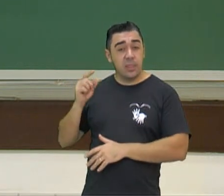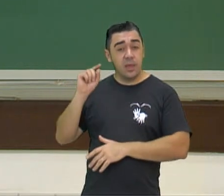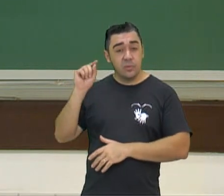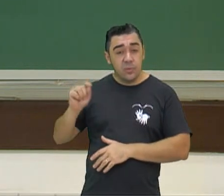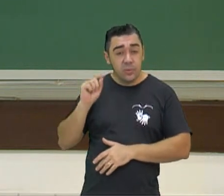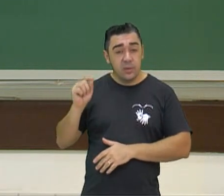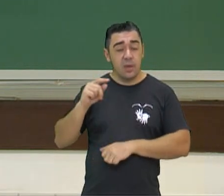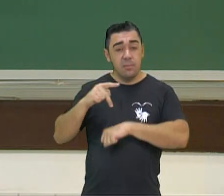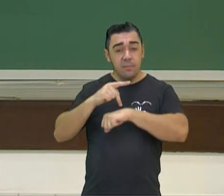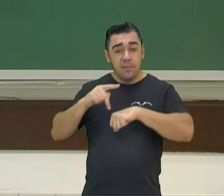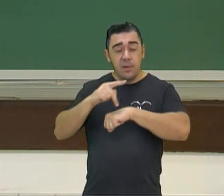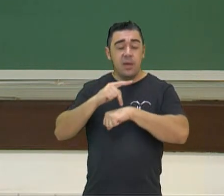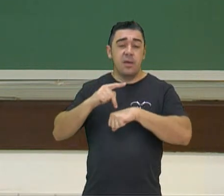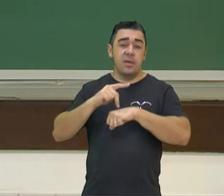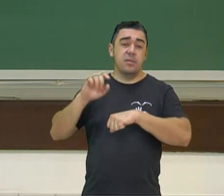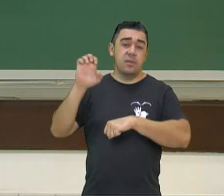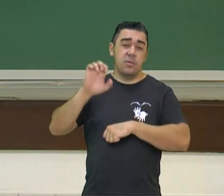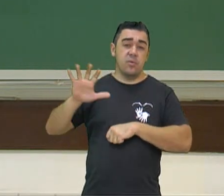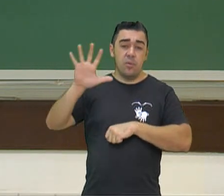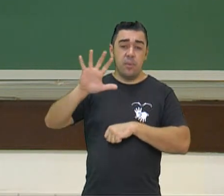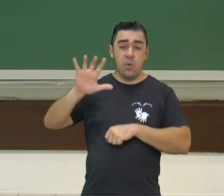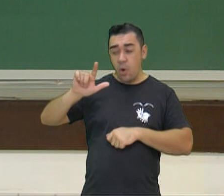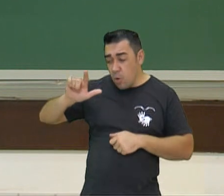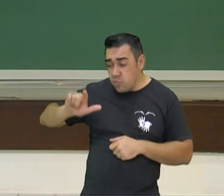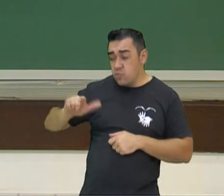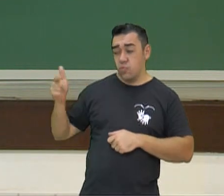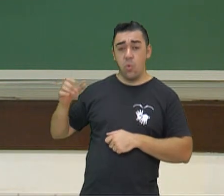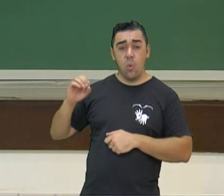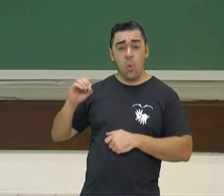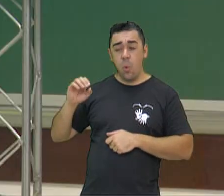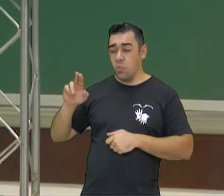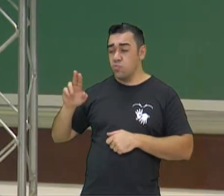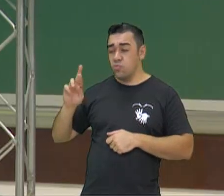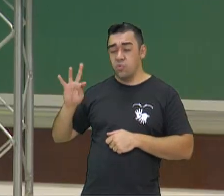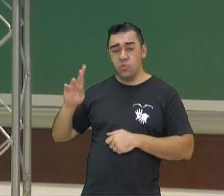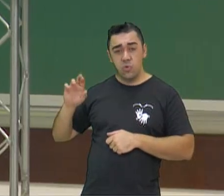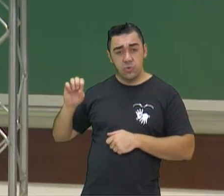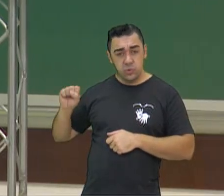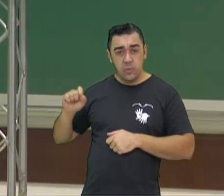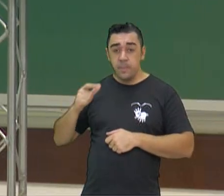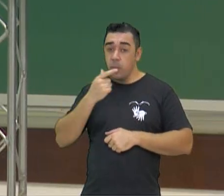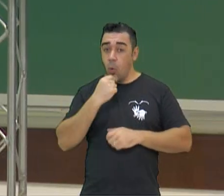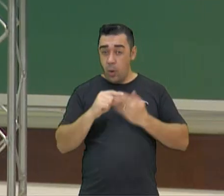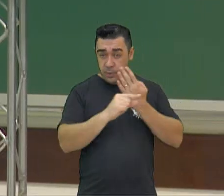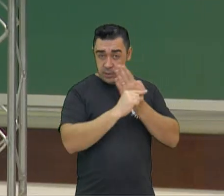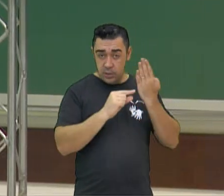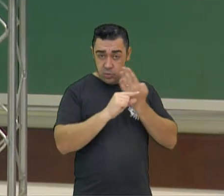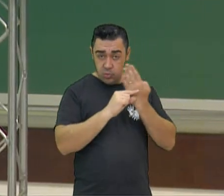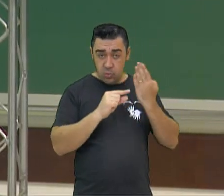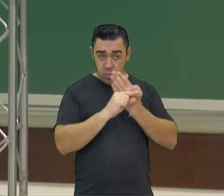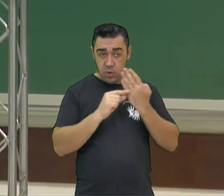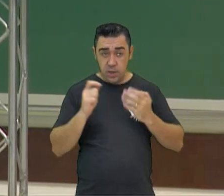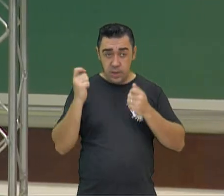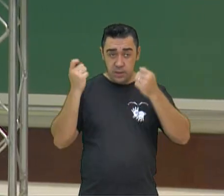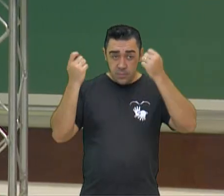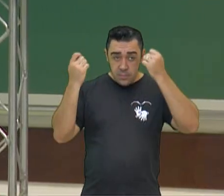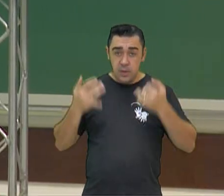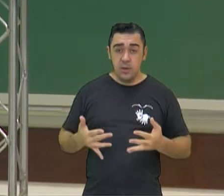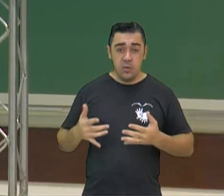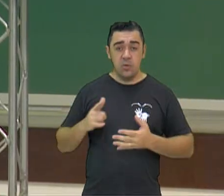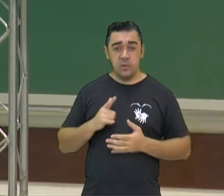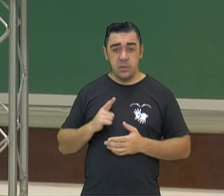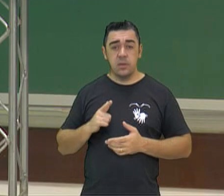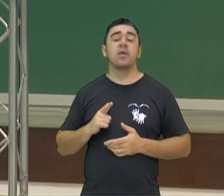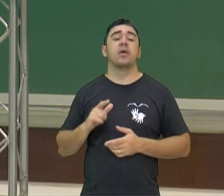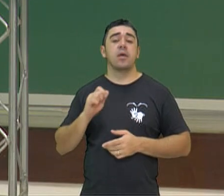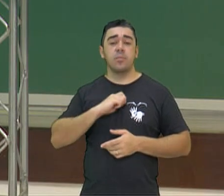europeus. Os outros são esses países europeus. E o escritor português Mia Couto, sabendo dos portugueses aqui e lá em